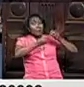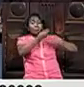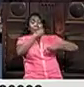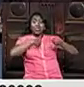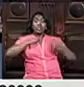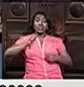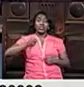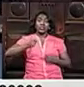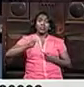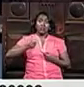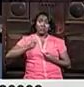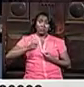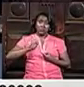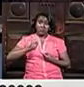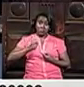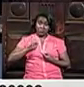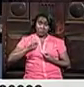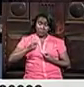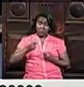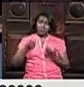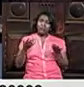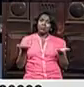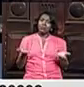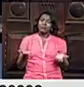chaves. E isto